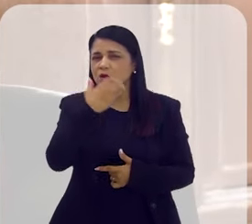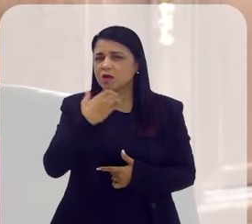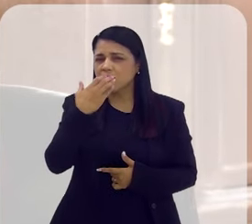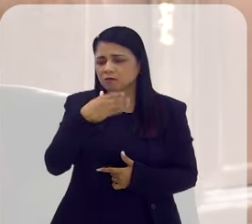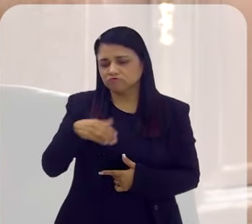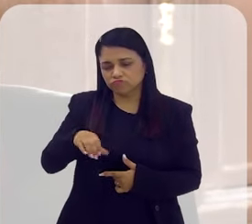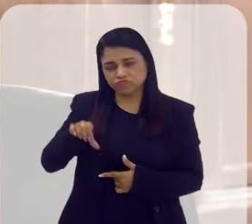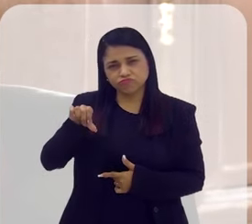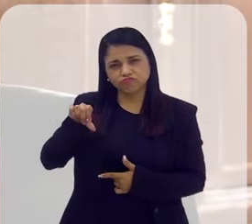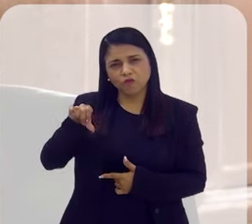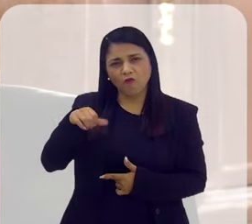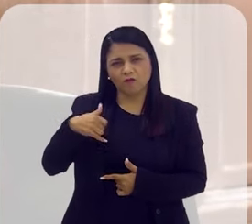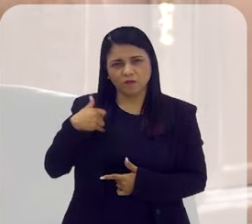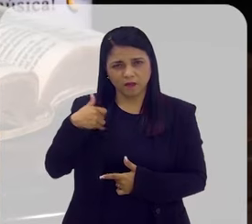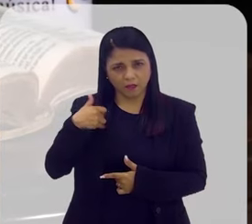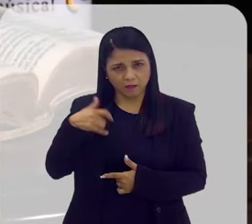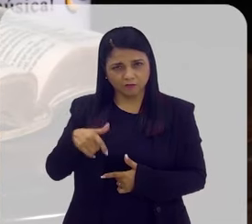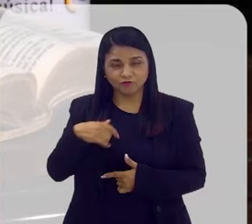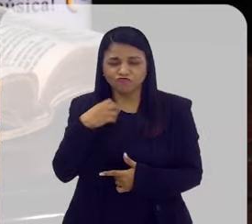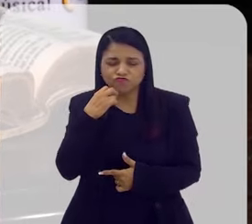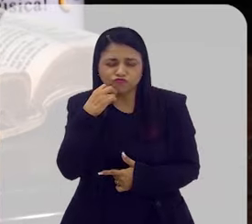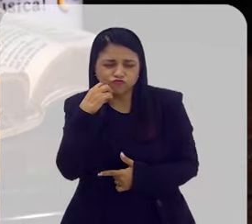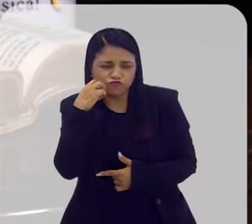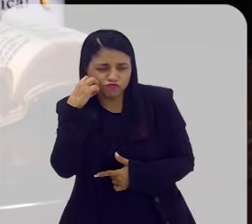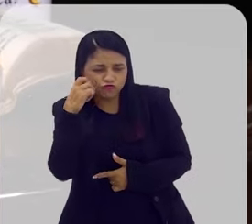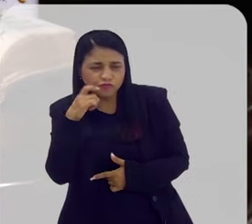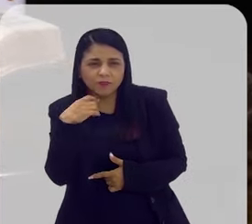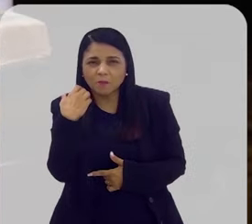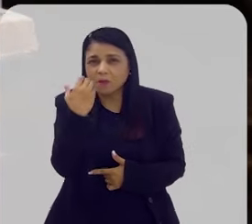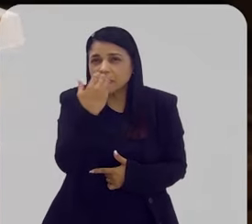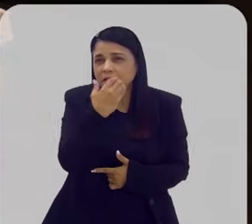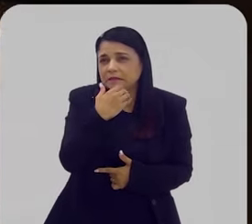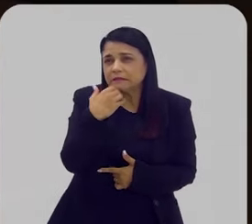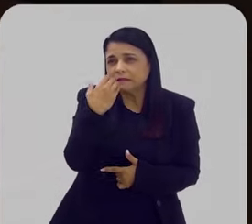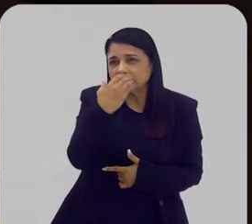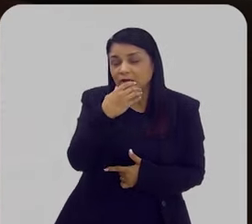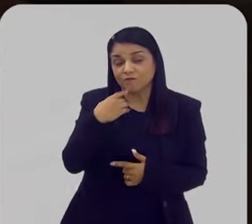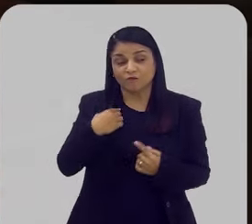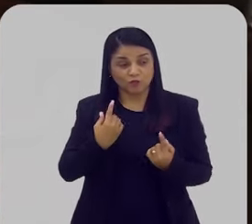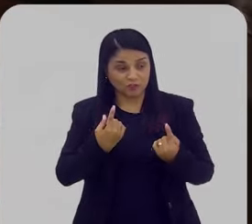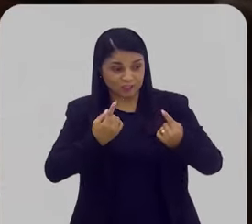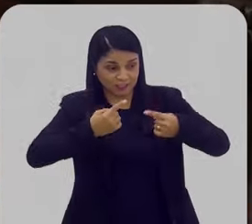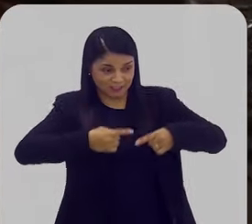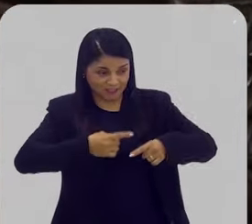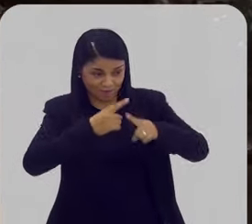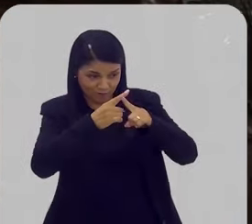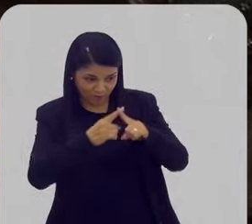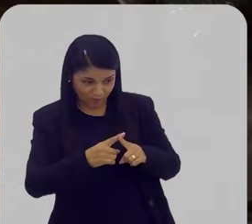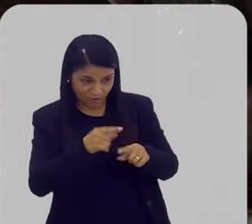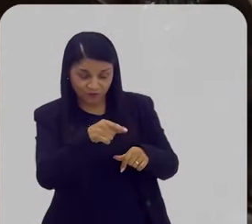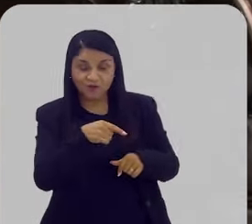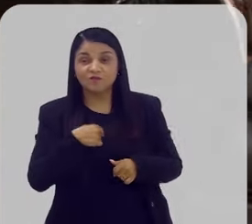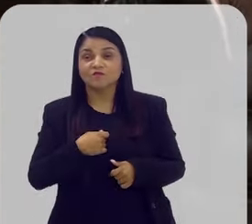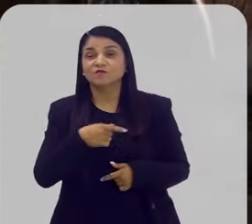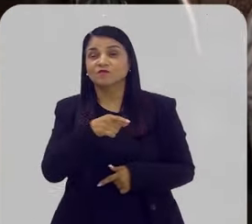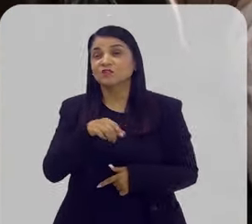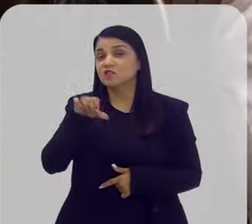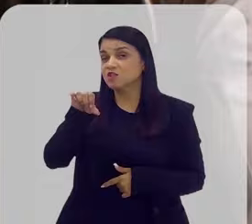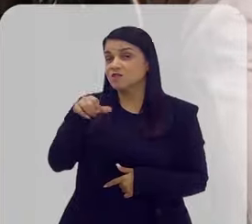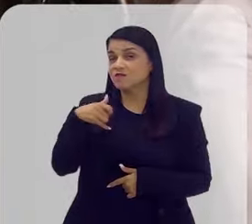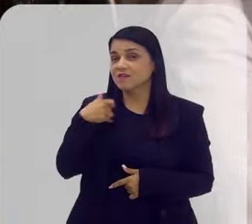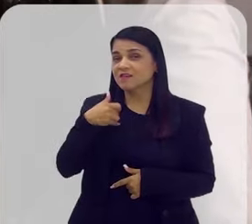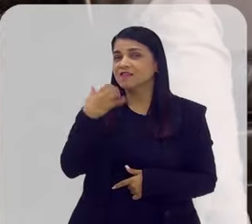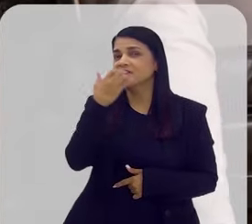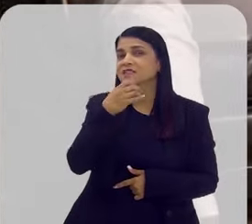Uhum. E assim, eu canto desde criança, mas eu sempre fui muito tímida, né? Para cantar. Eu vou te fazer um desafio. Quando você era criança,